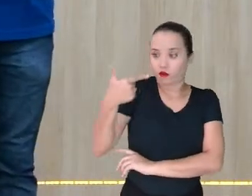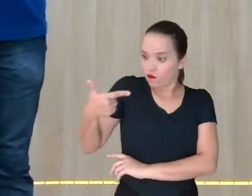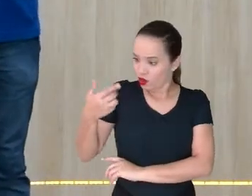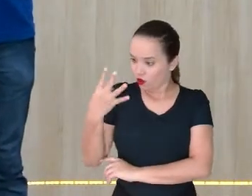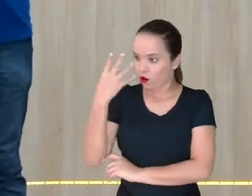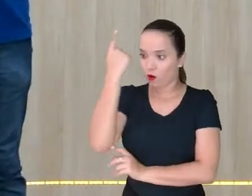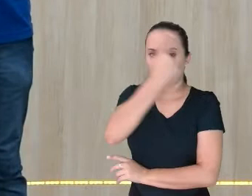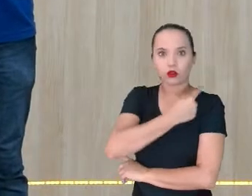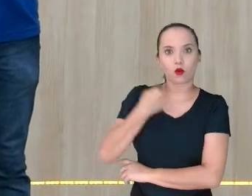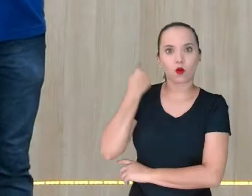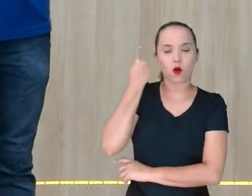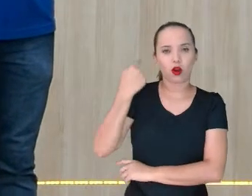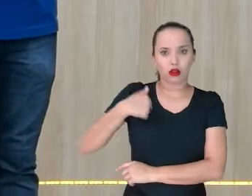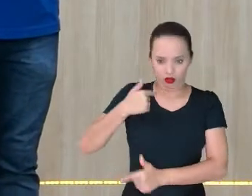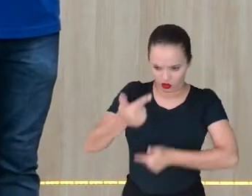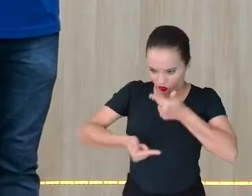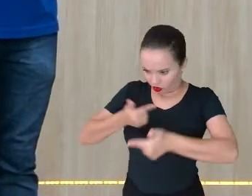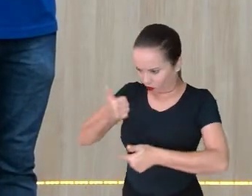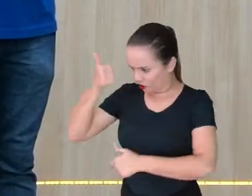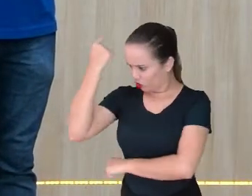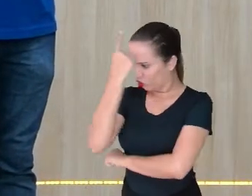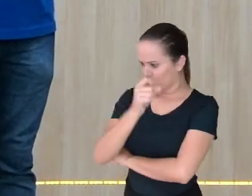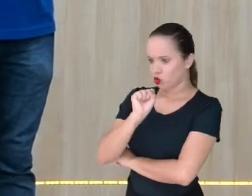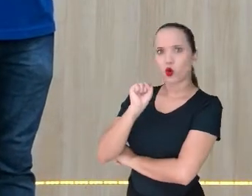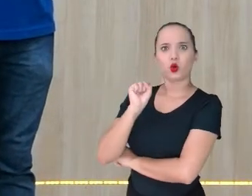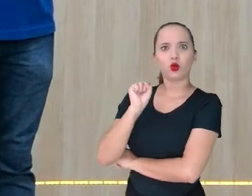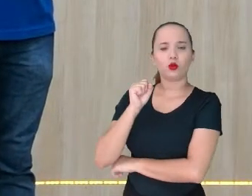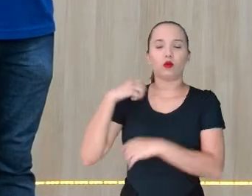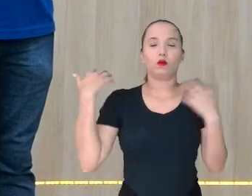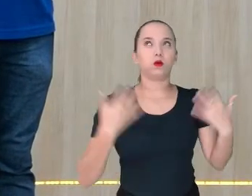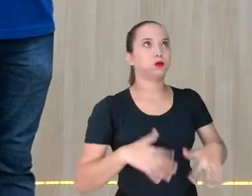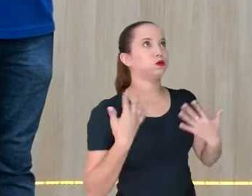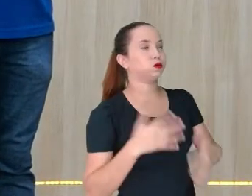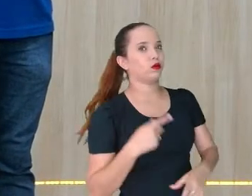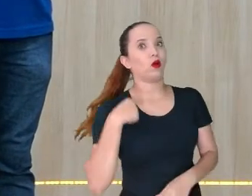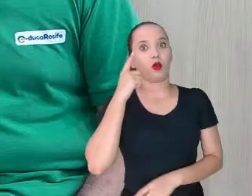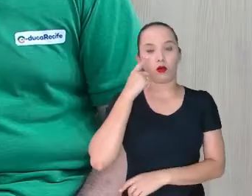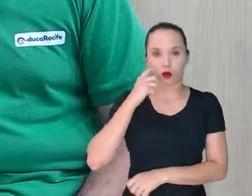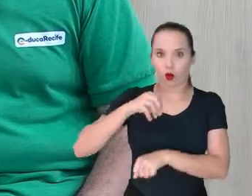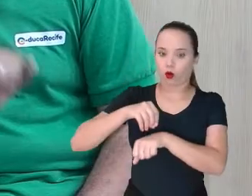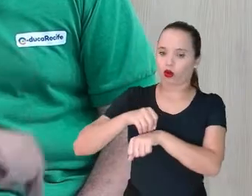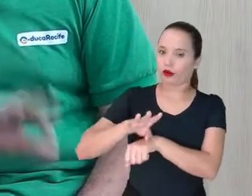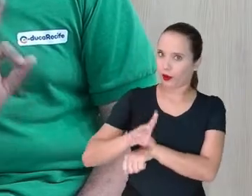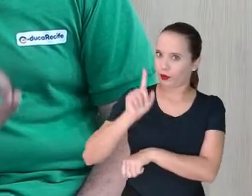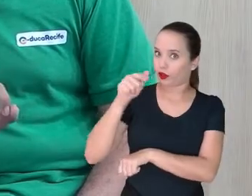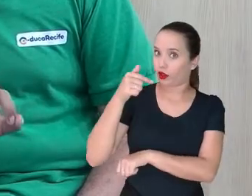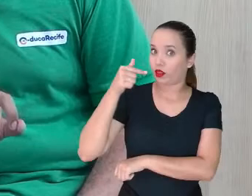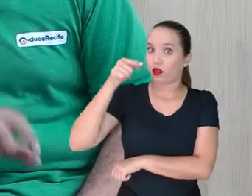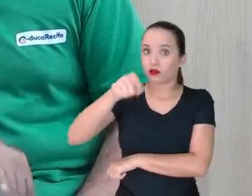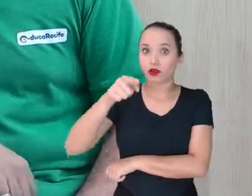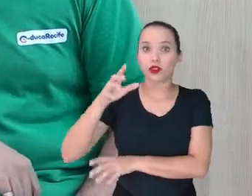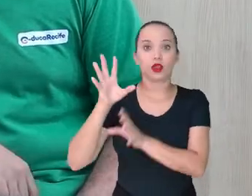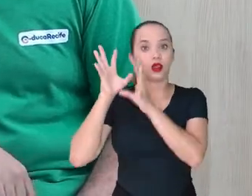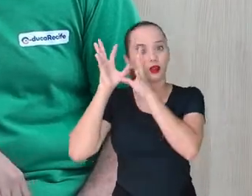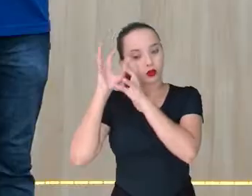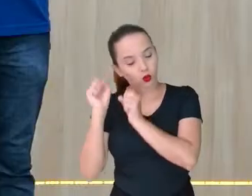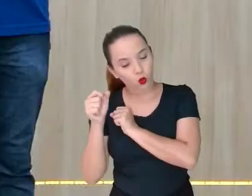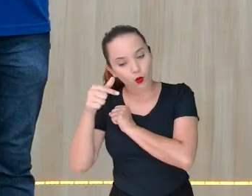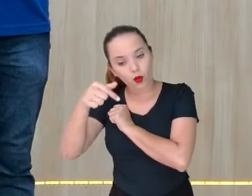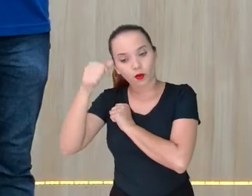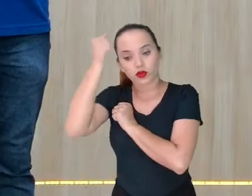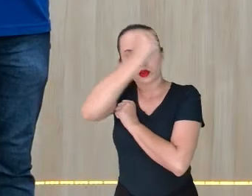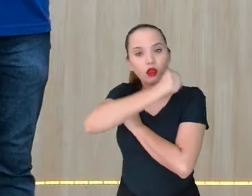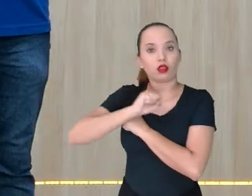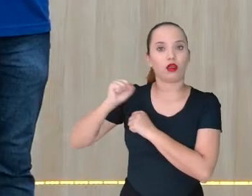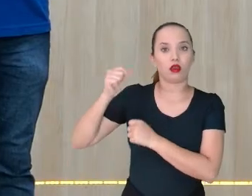trabalho 18 horas. Veja que só. tempo eu cochilo? E é Olha aí. recomendável dormir 7 horas, viu? Tá vendo? recomendável. Aí quer dizer E- que